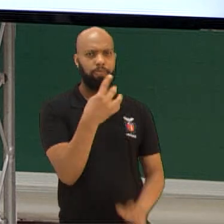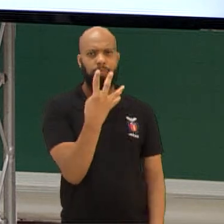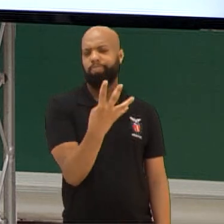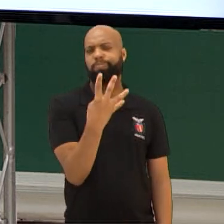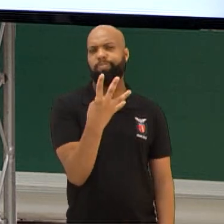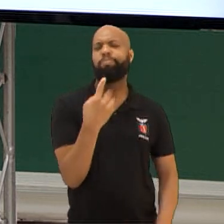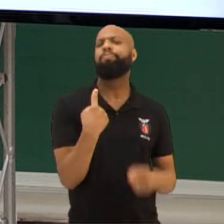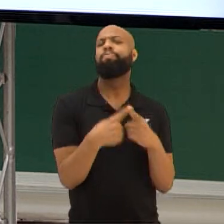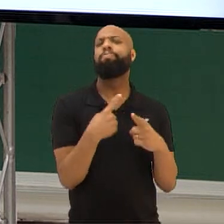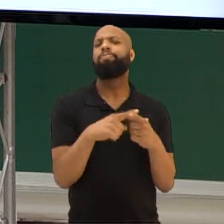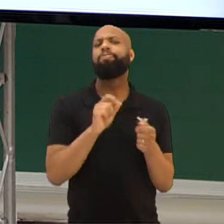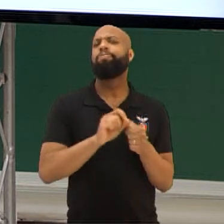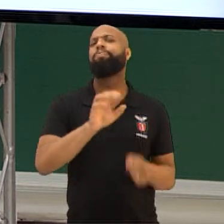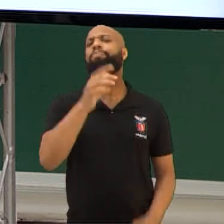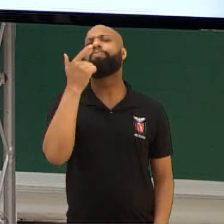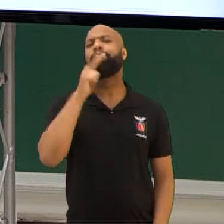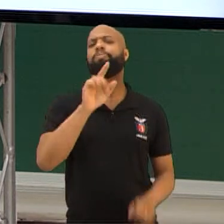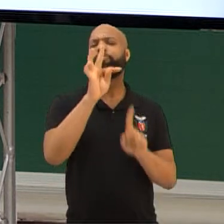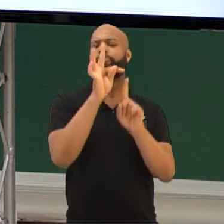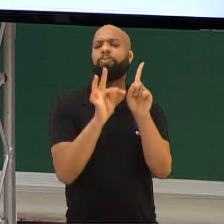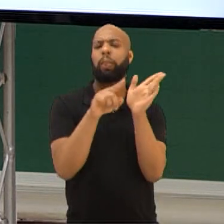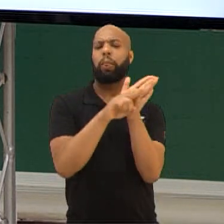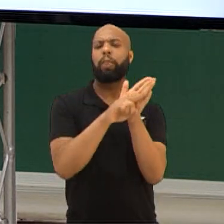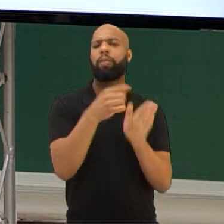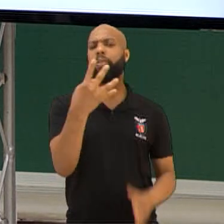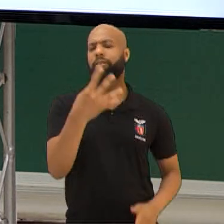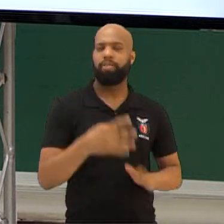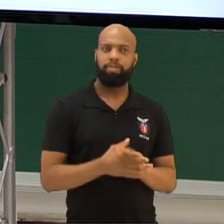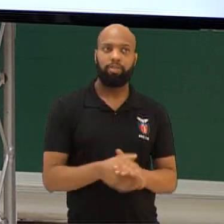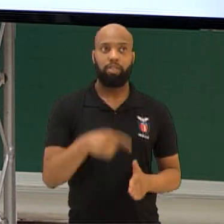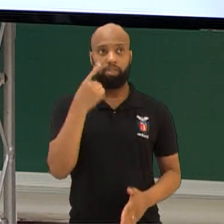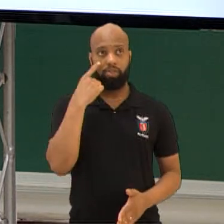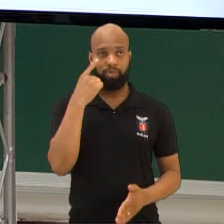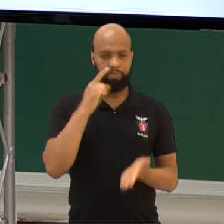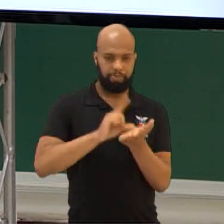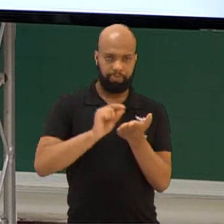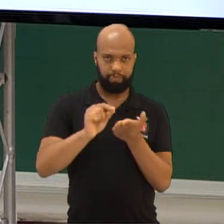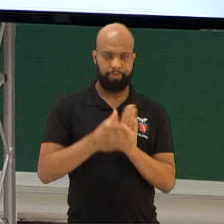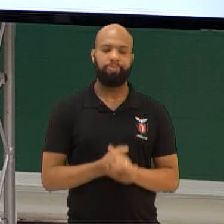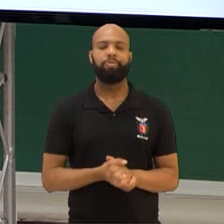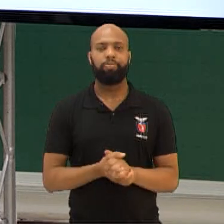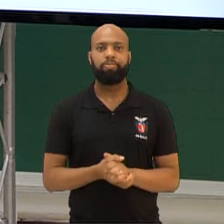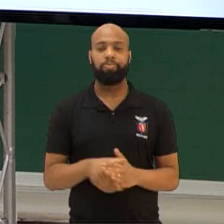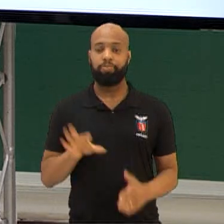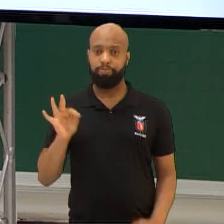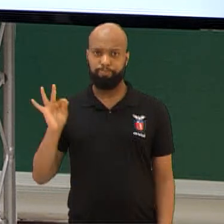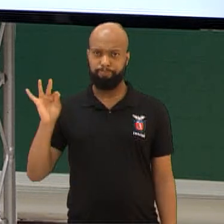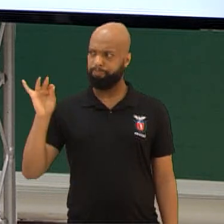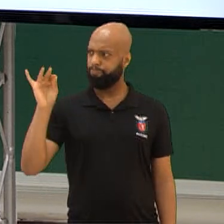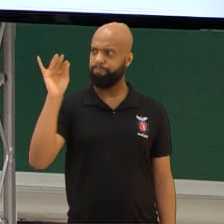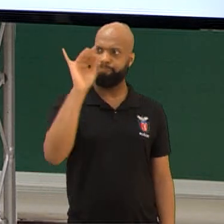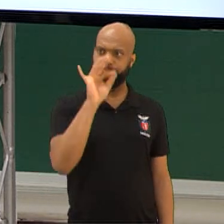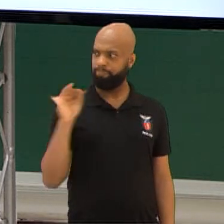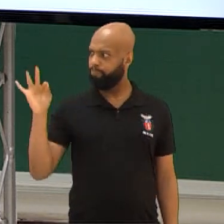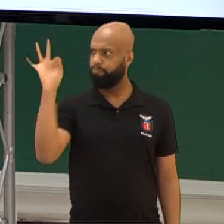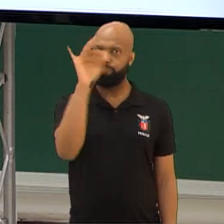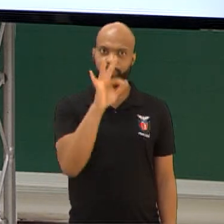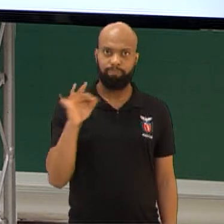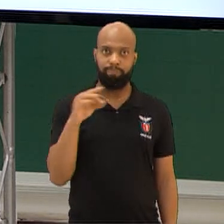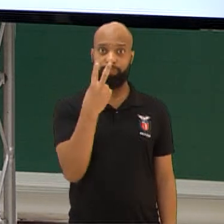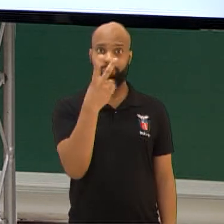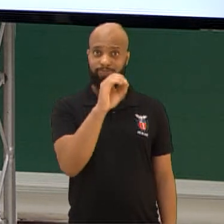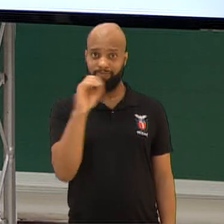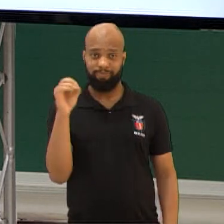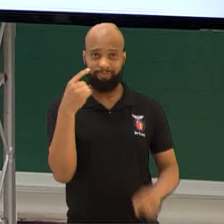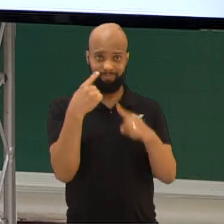fazer isso? Vamos analisar lá o texto. Os beija-flores podem bater as asas 200 vezes por segundo e